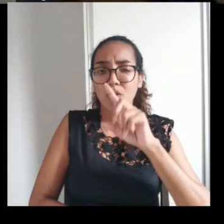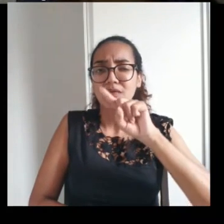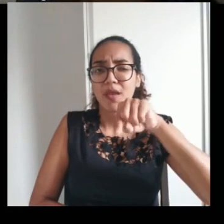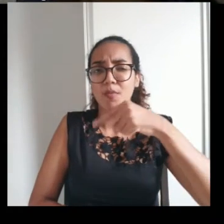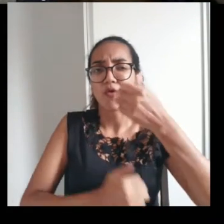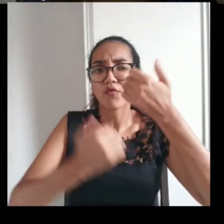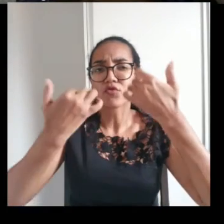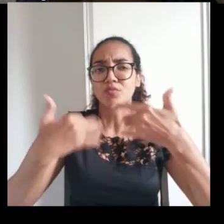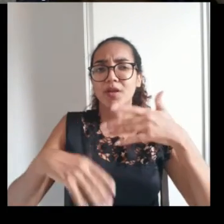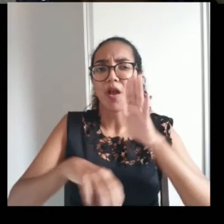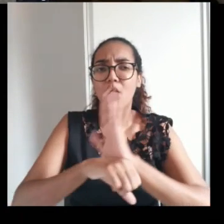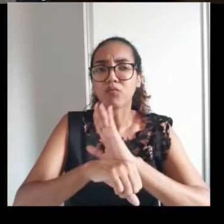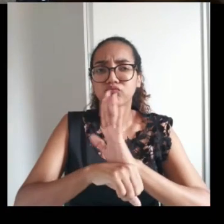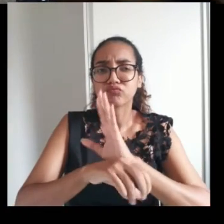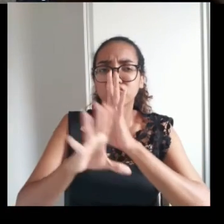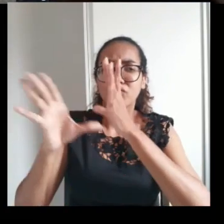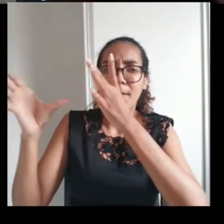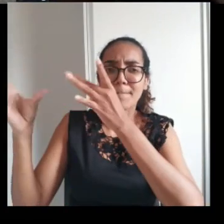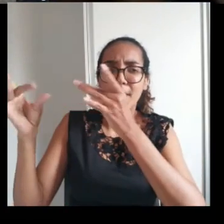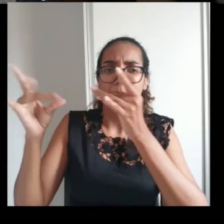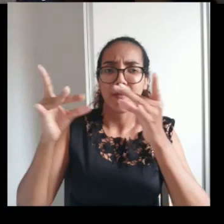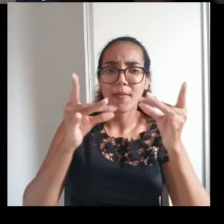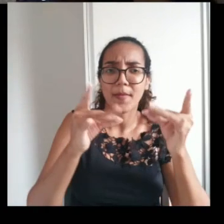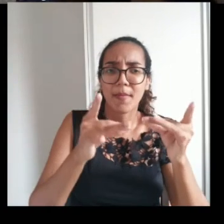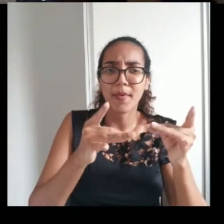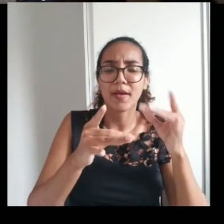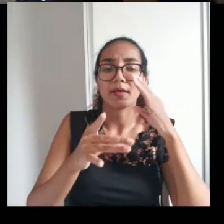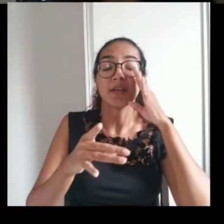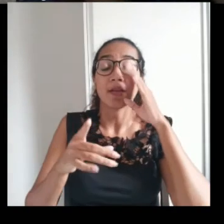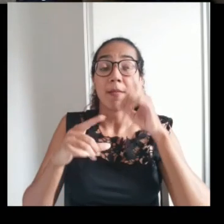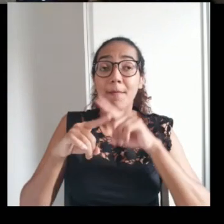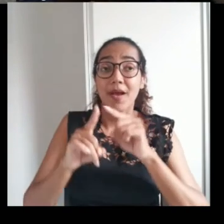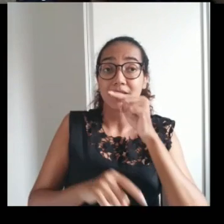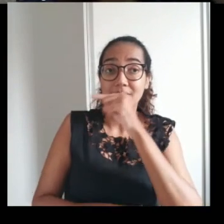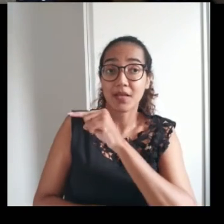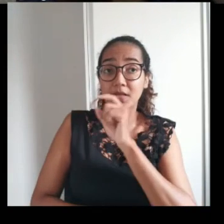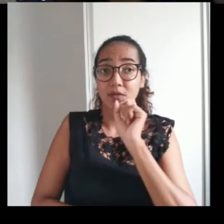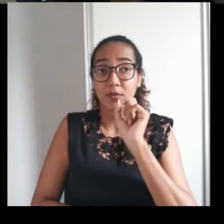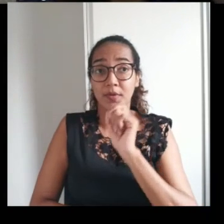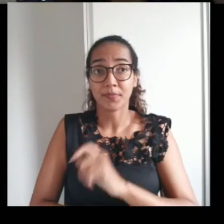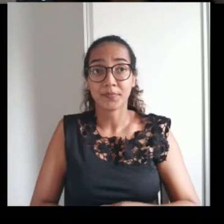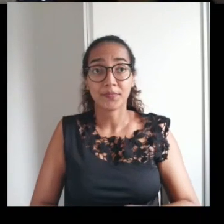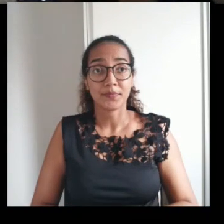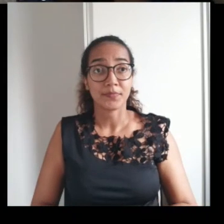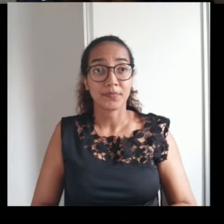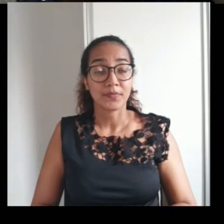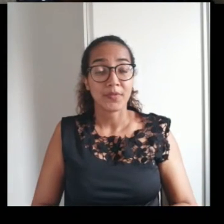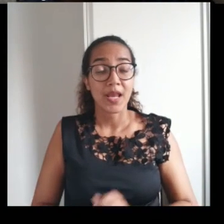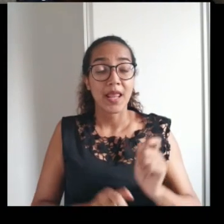singleton, ele basicamente, ele faz com que uma classe